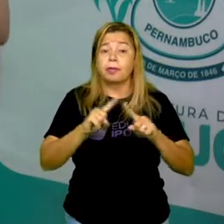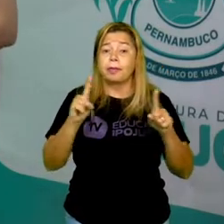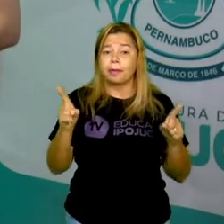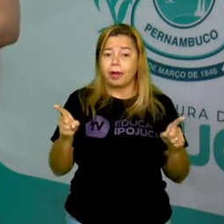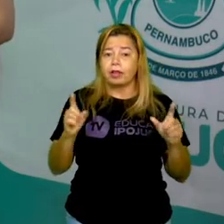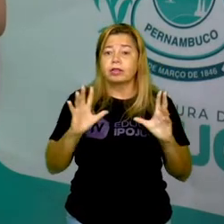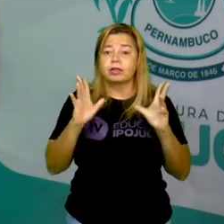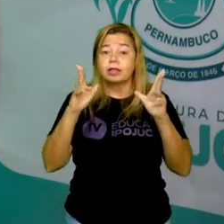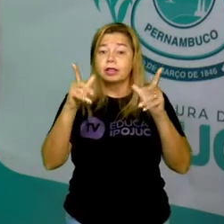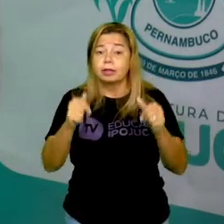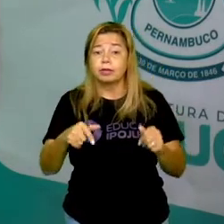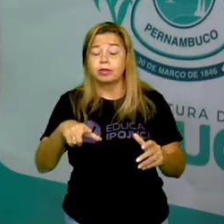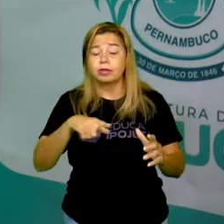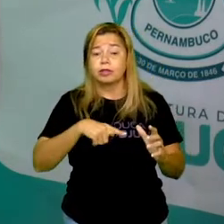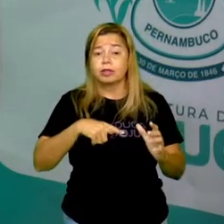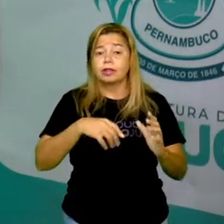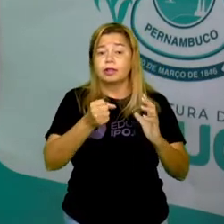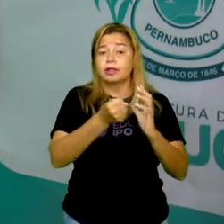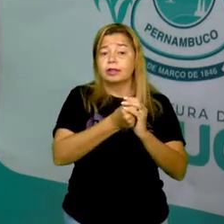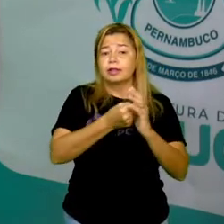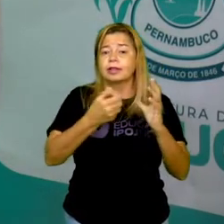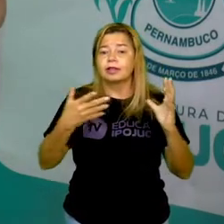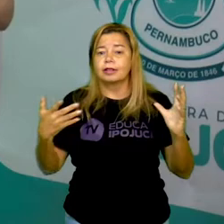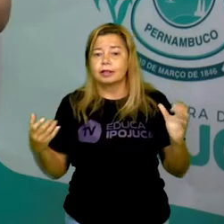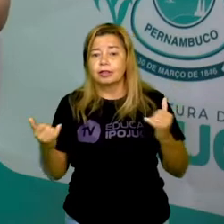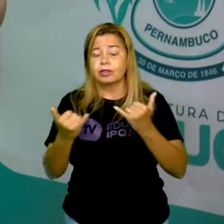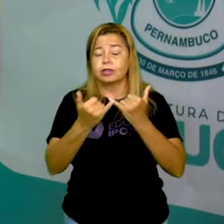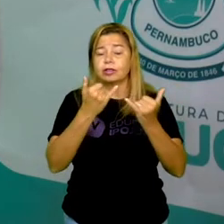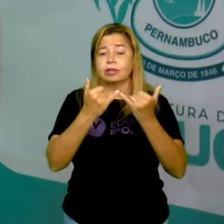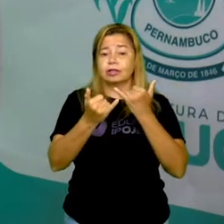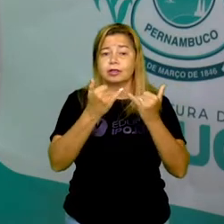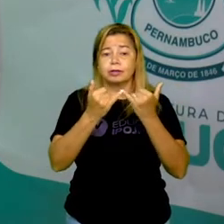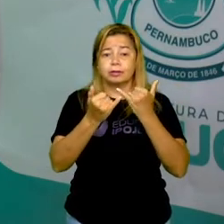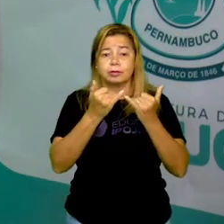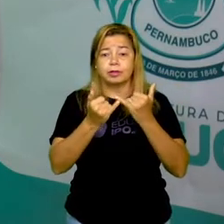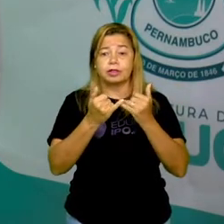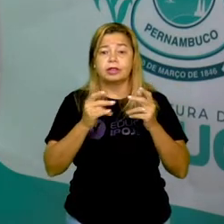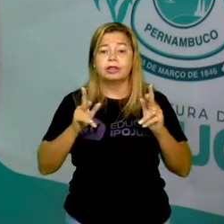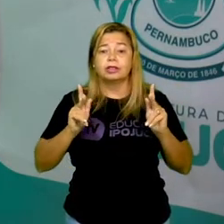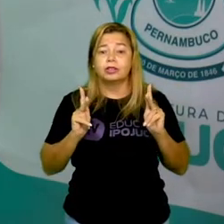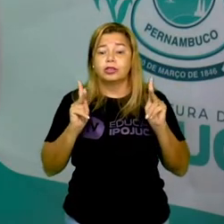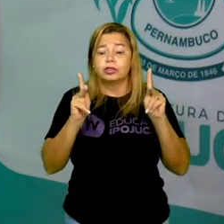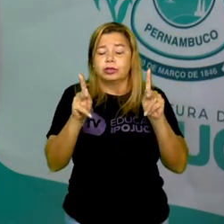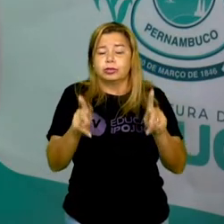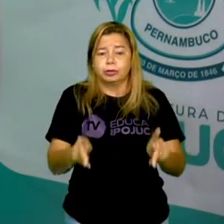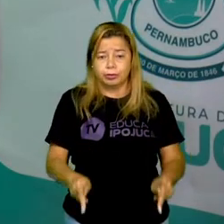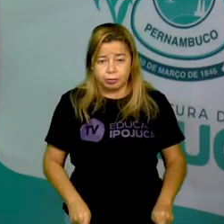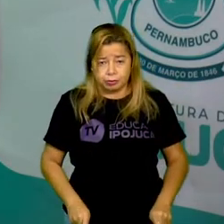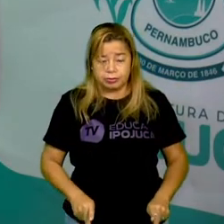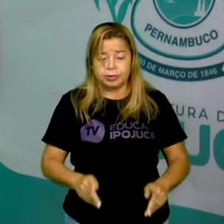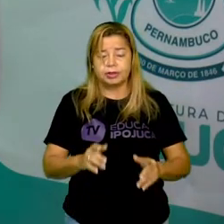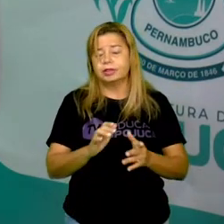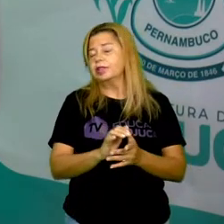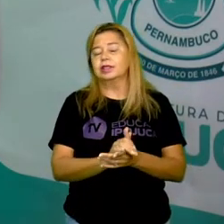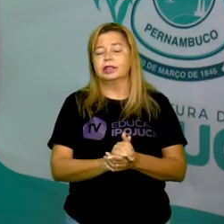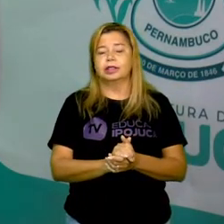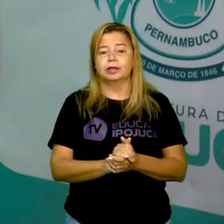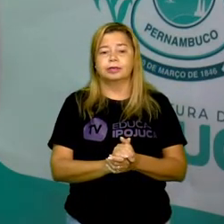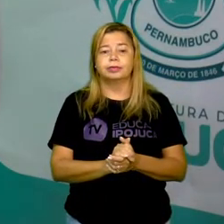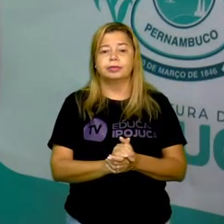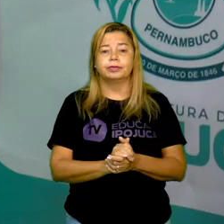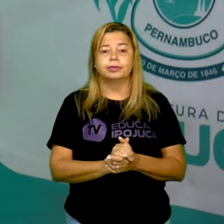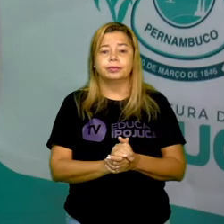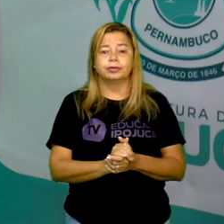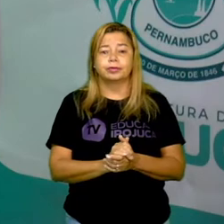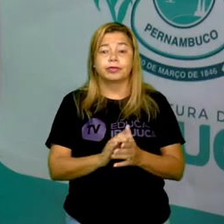ou seja, ocorrendo a personificação. A personificação é uma figura de linguagem na qual, né, a